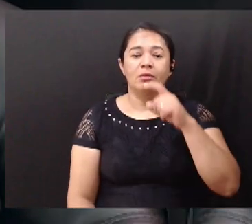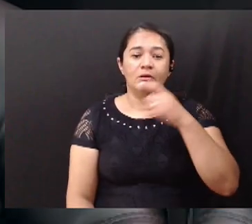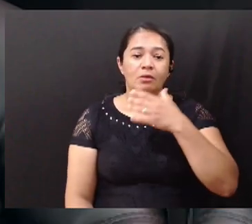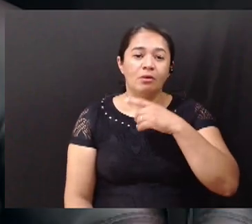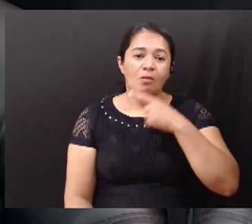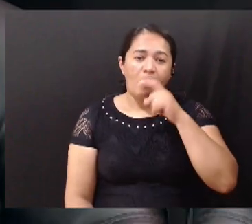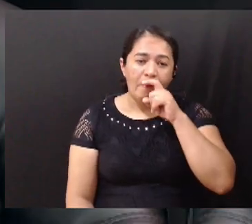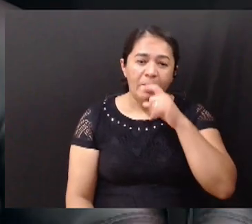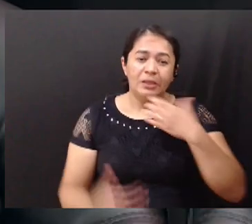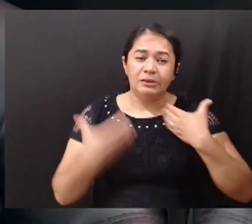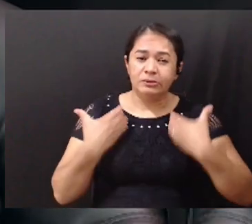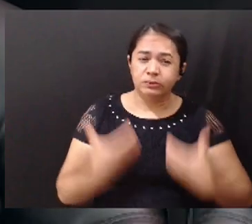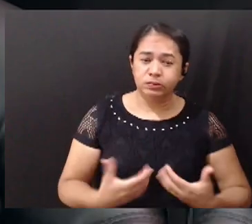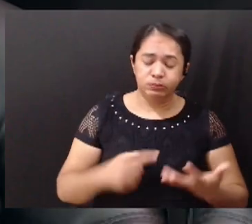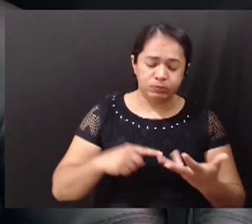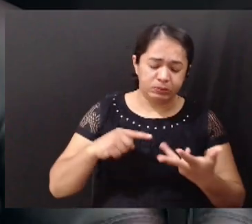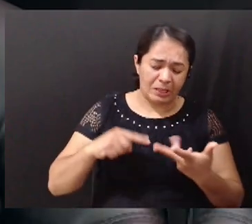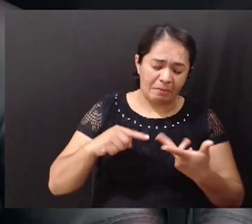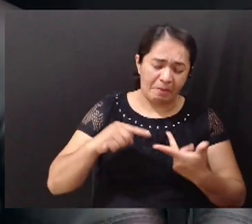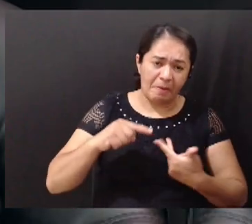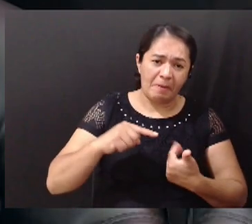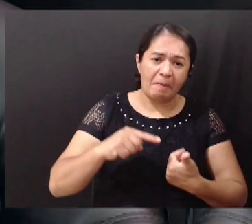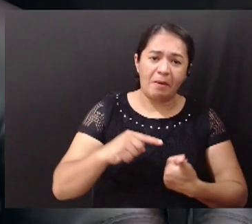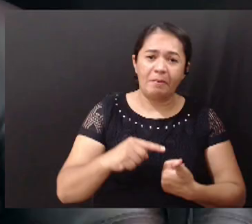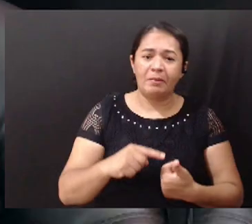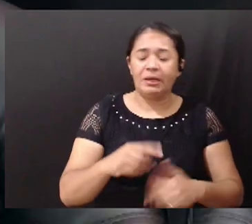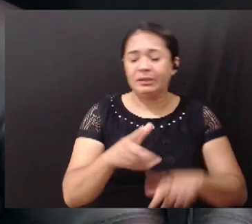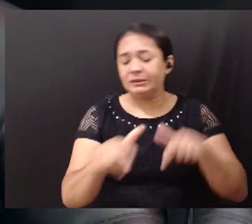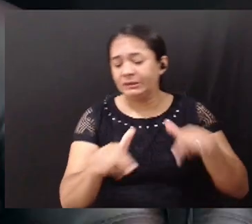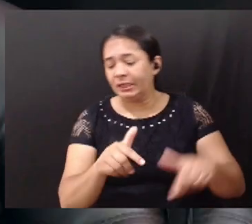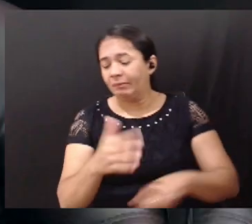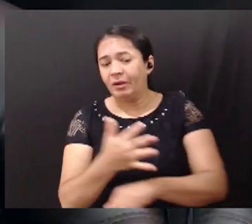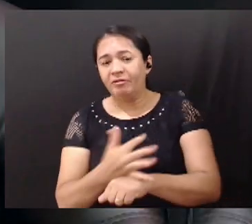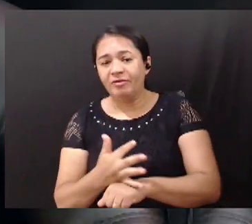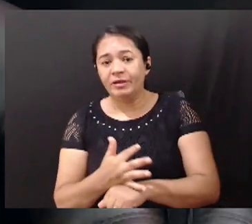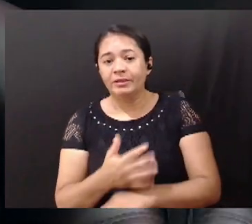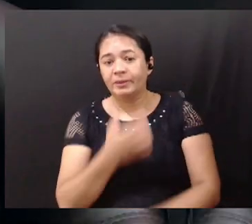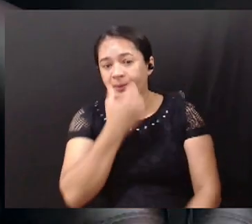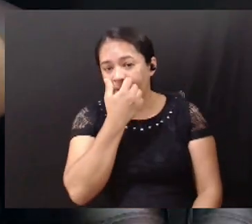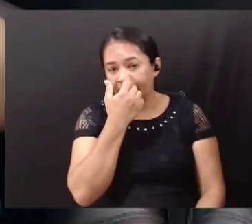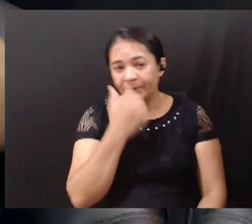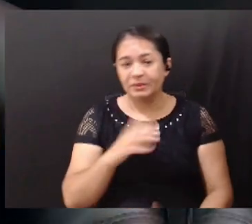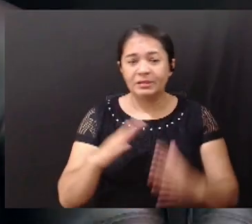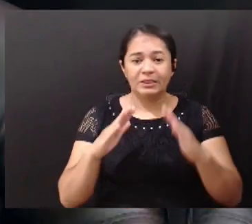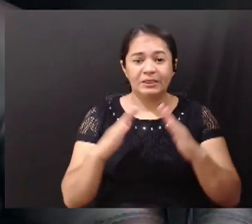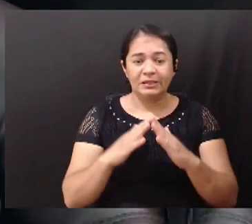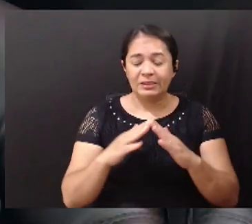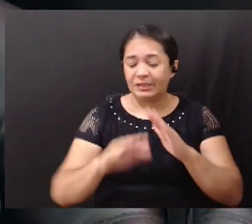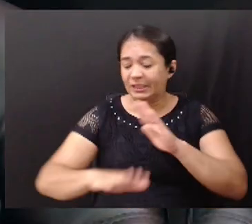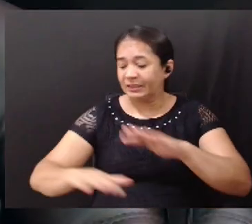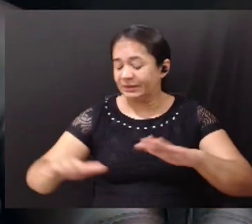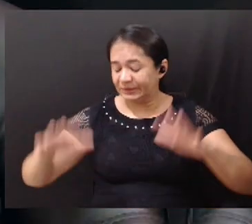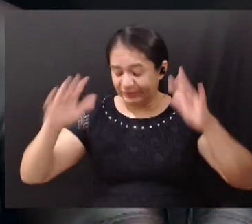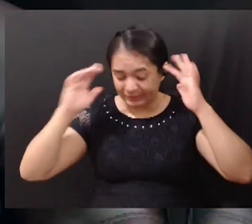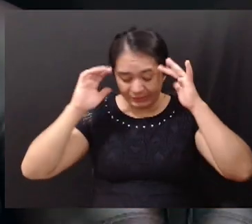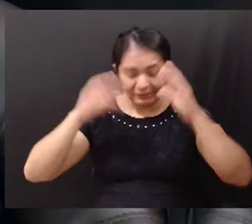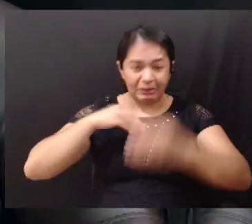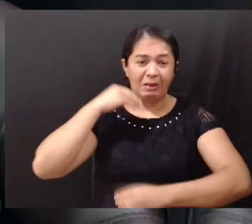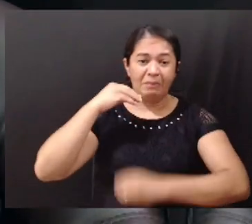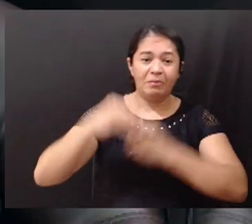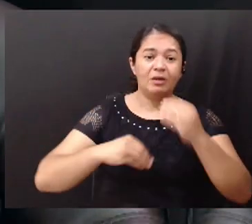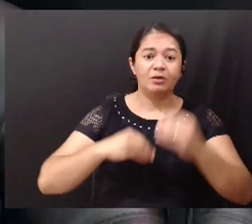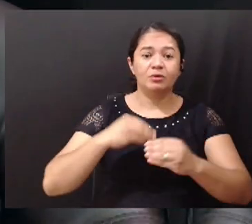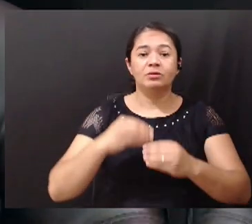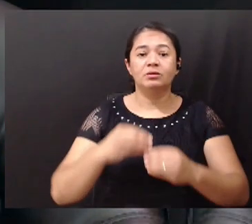trabalho, férias, não sei o que fazer, vai viajar, não vai, chego em casa, aquela casa tá uma bagunça, e aí a